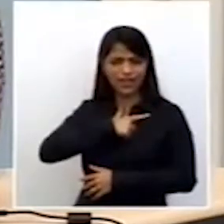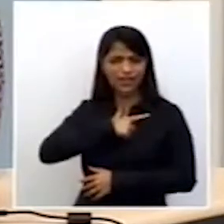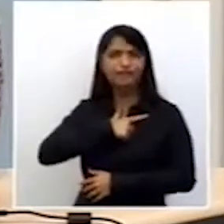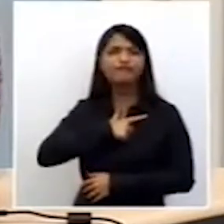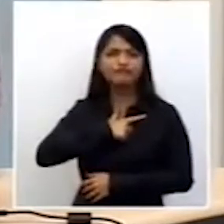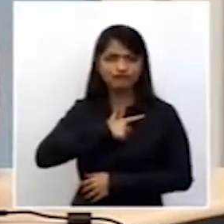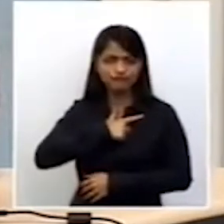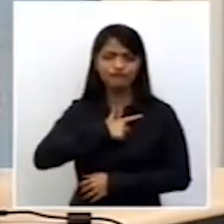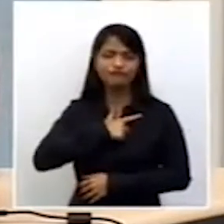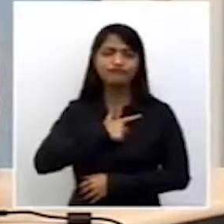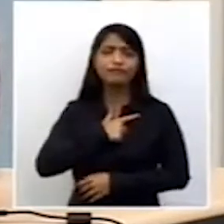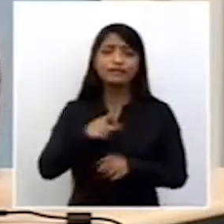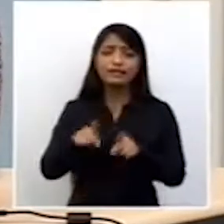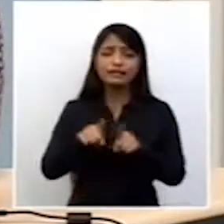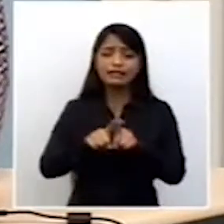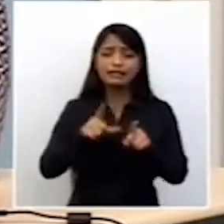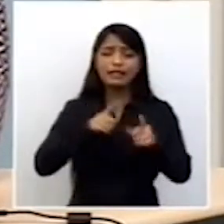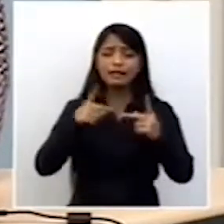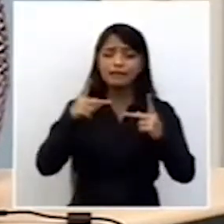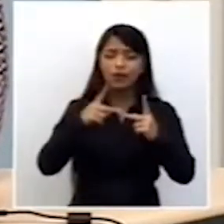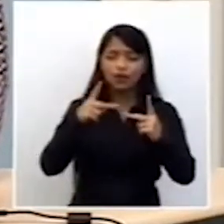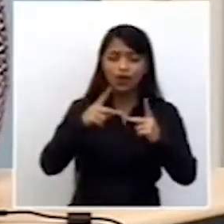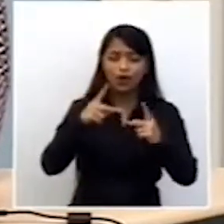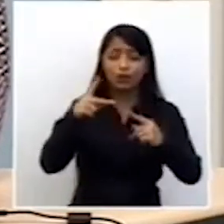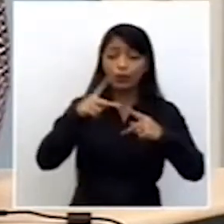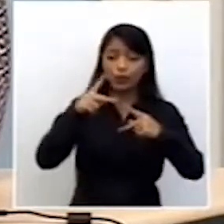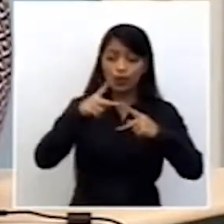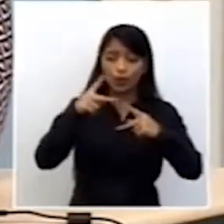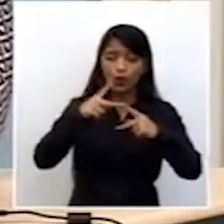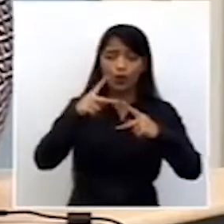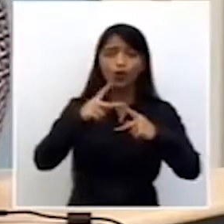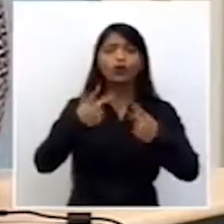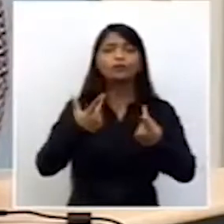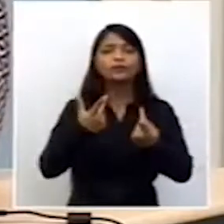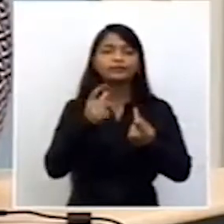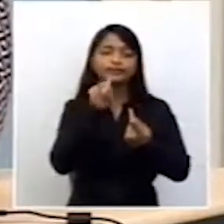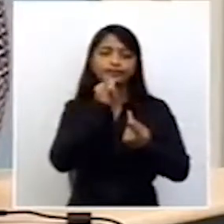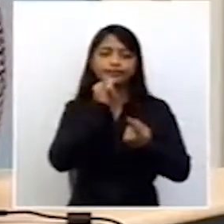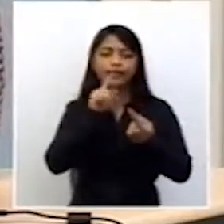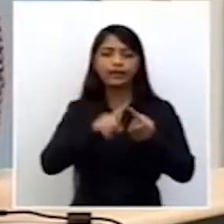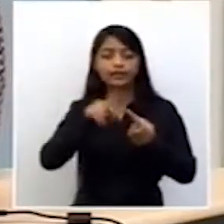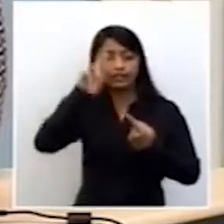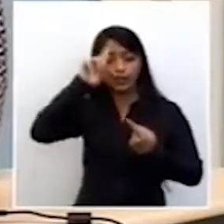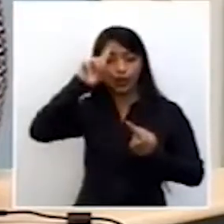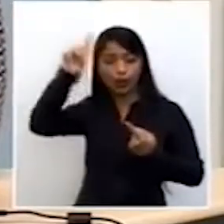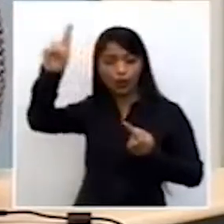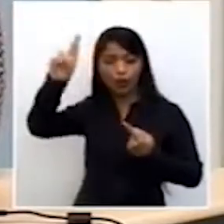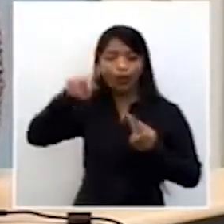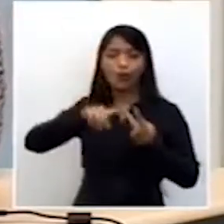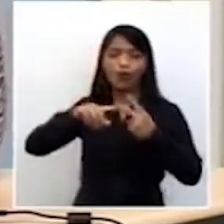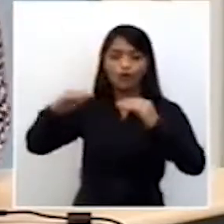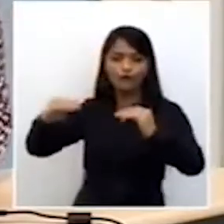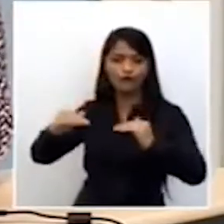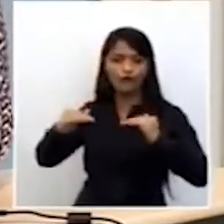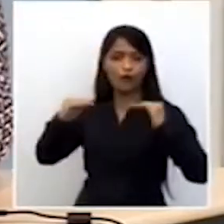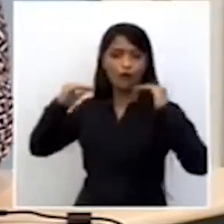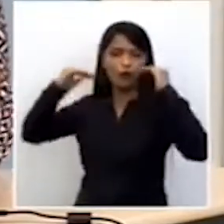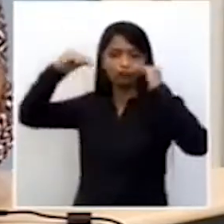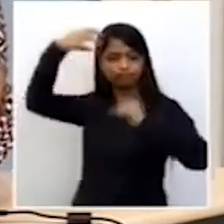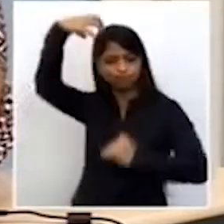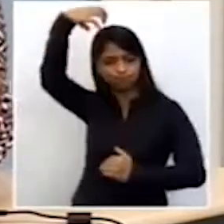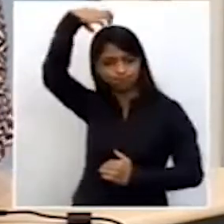os próprios pronomes de tratamento que acontecem aí, né? O senhor, o vossa alteza, que deixa a coisa